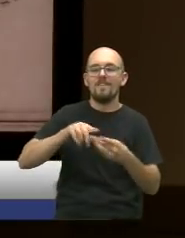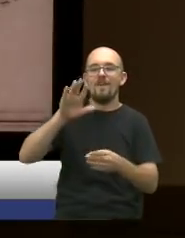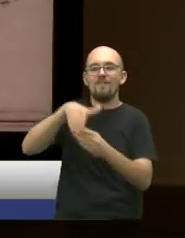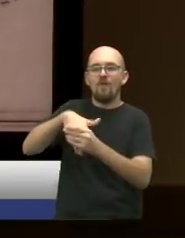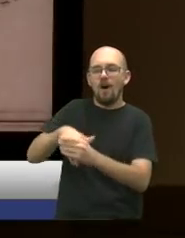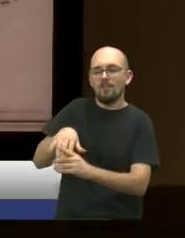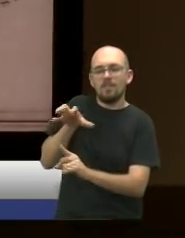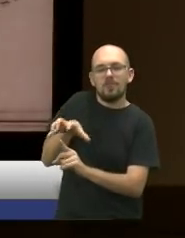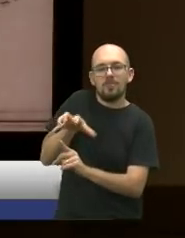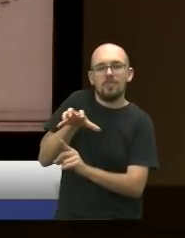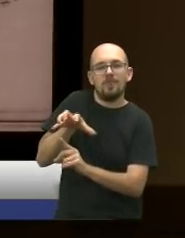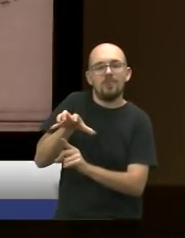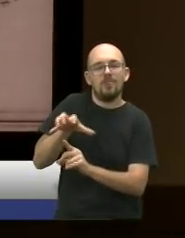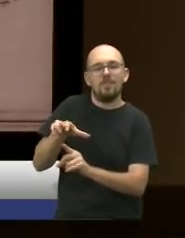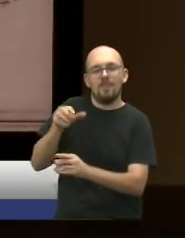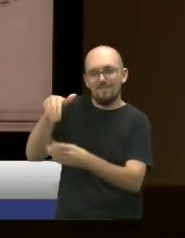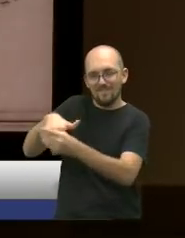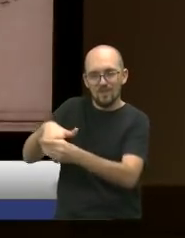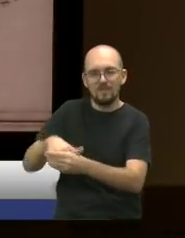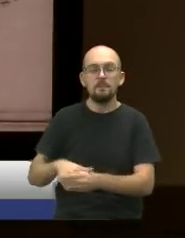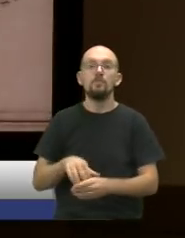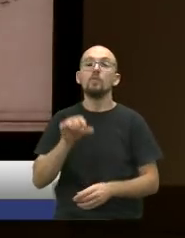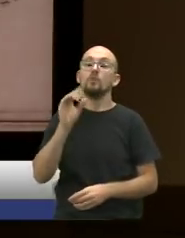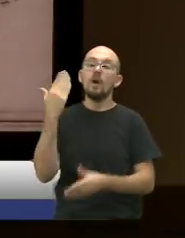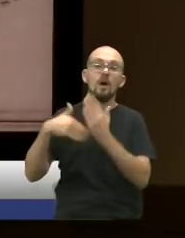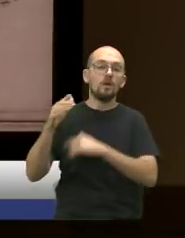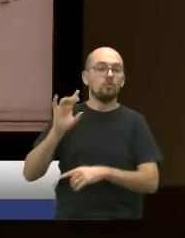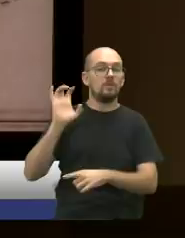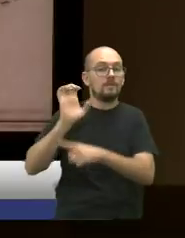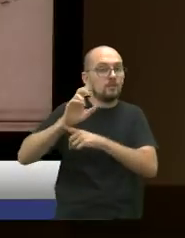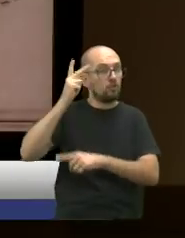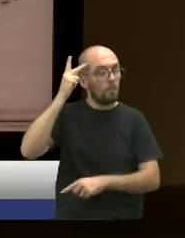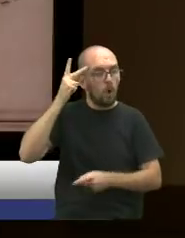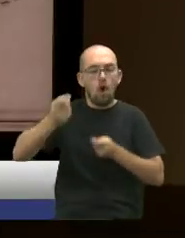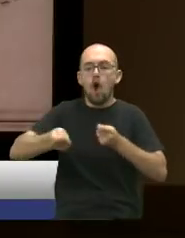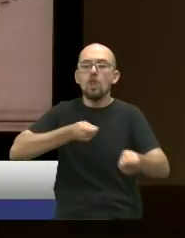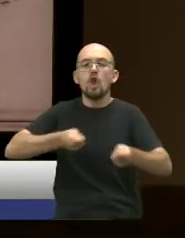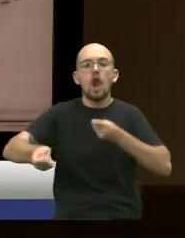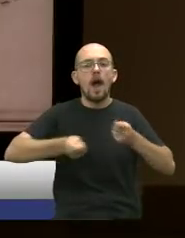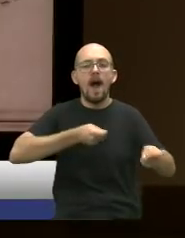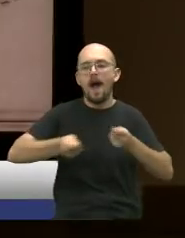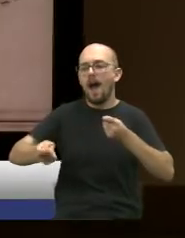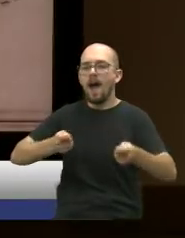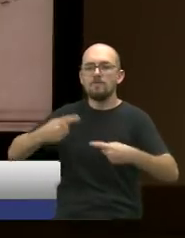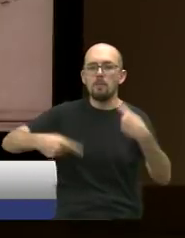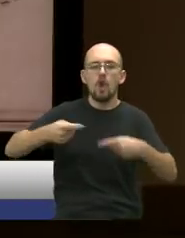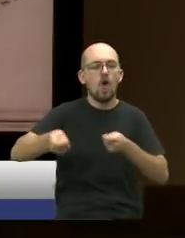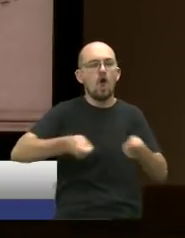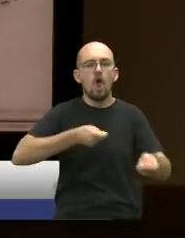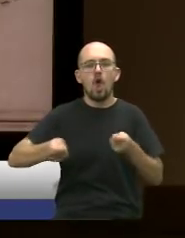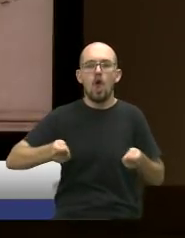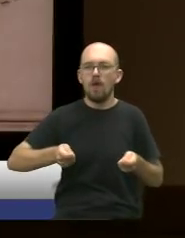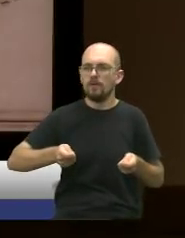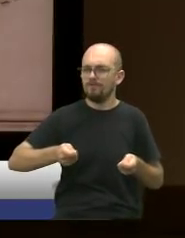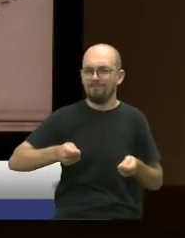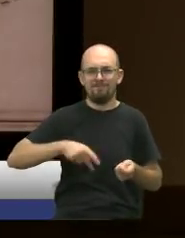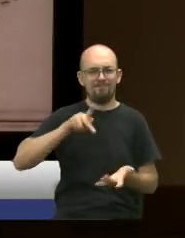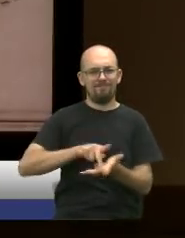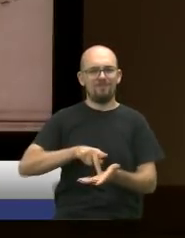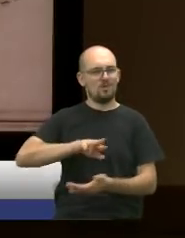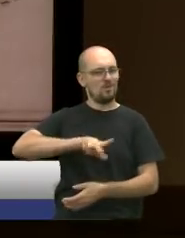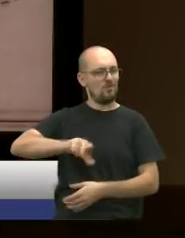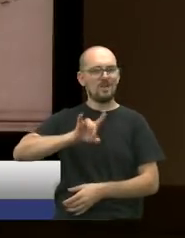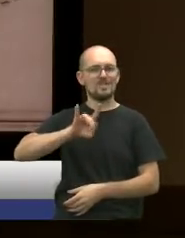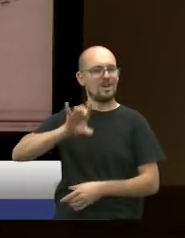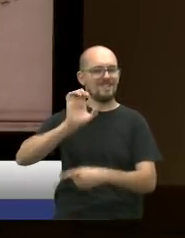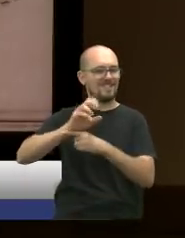etc. Apenas paulistas controlavam a política, o que não é bem verdade. Mas, enfim,